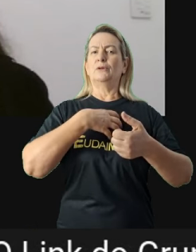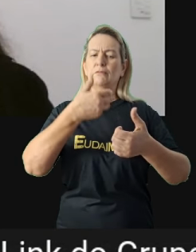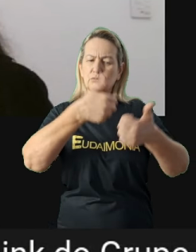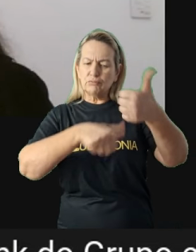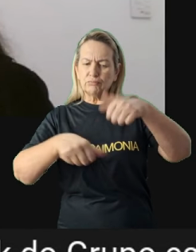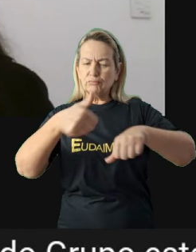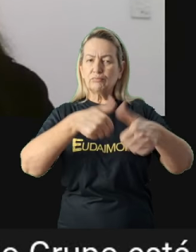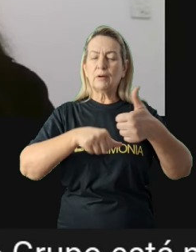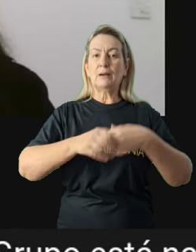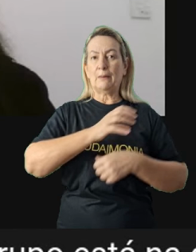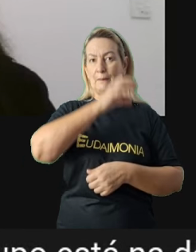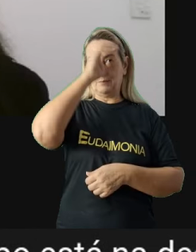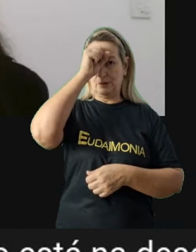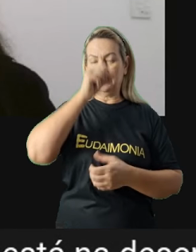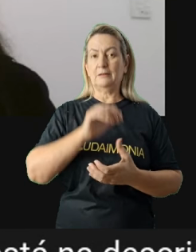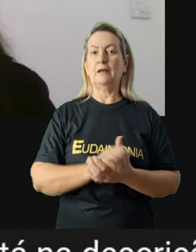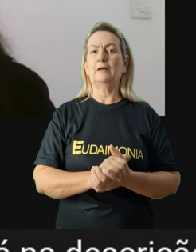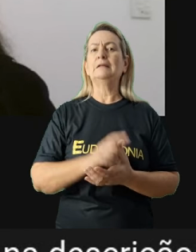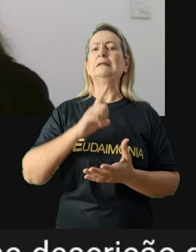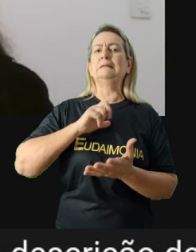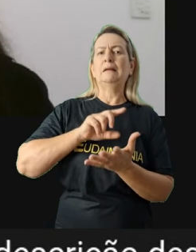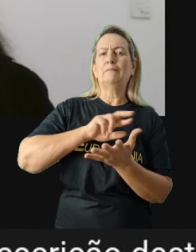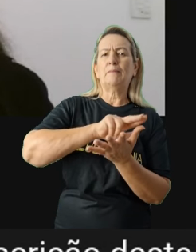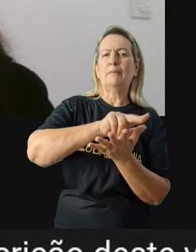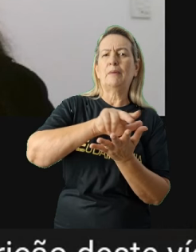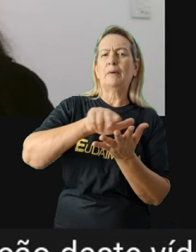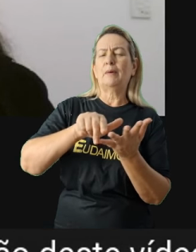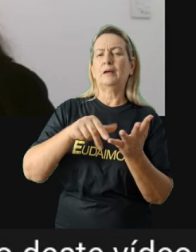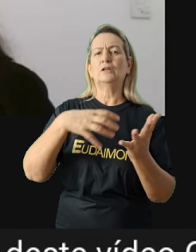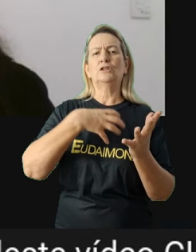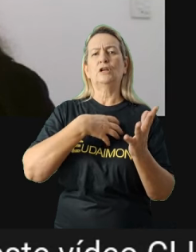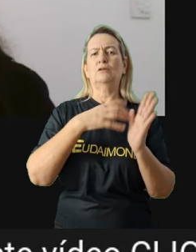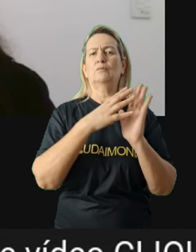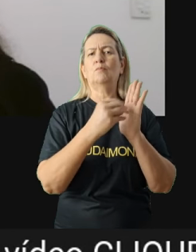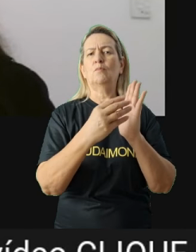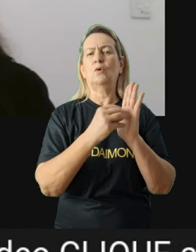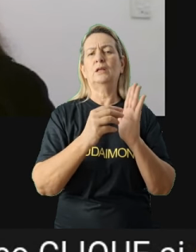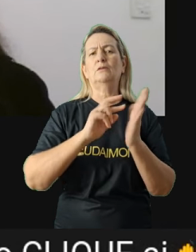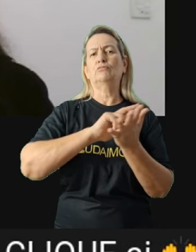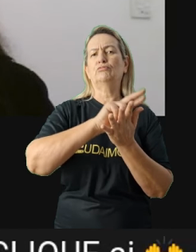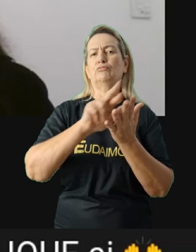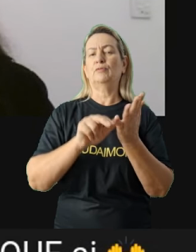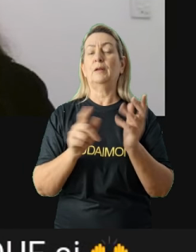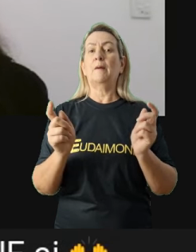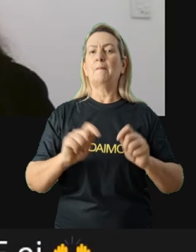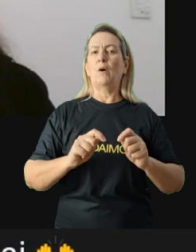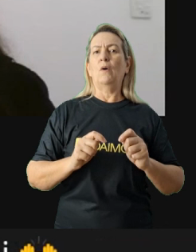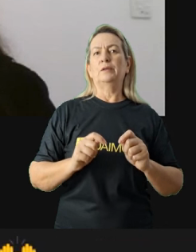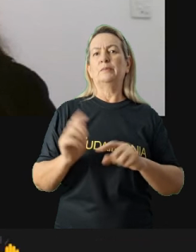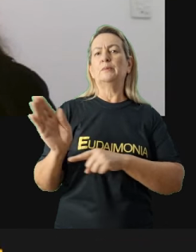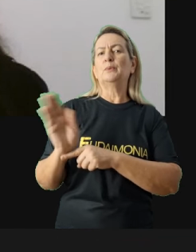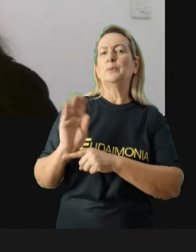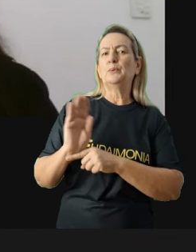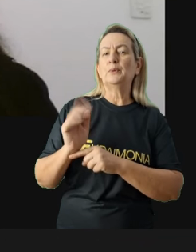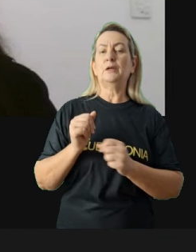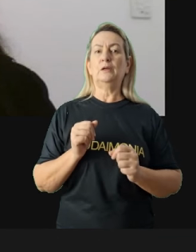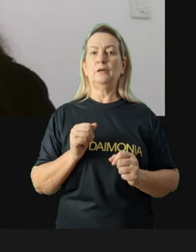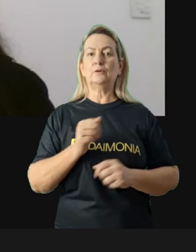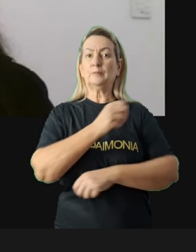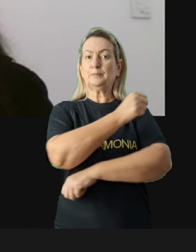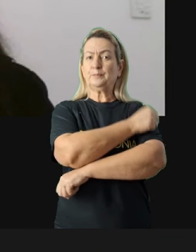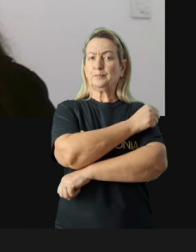melhorar essa forma de avaliar o aprendizado. A gente tem meios aí multimodais, então eu posso